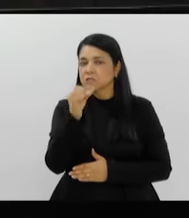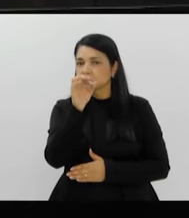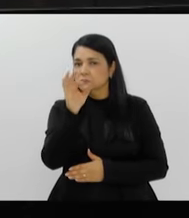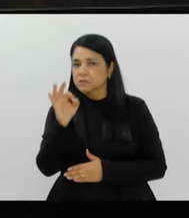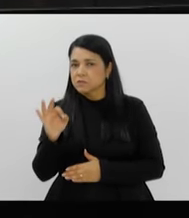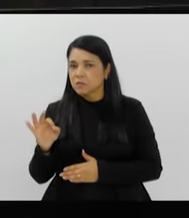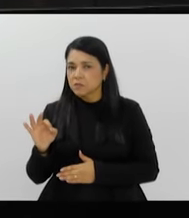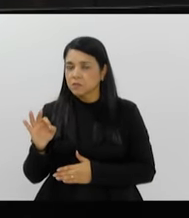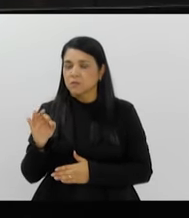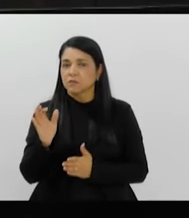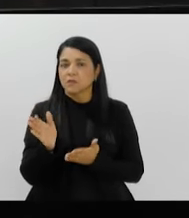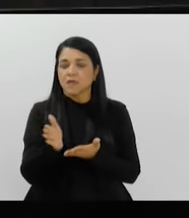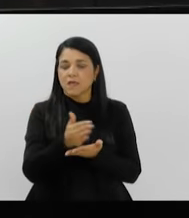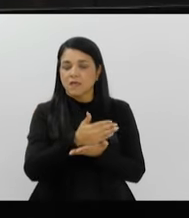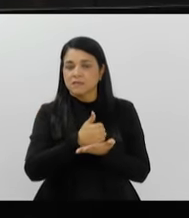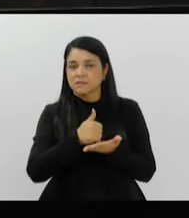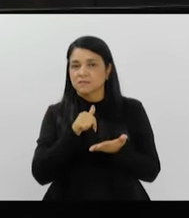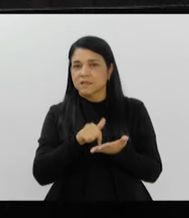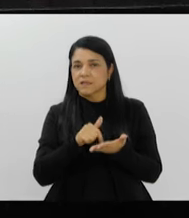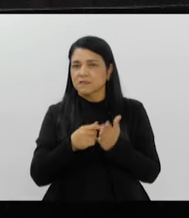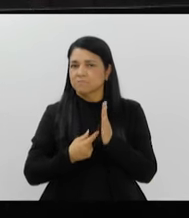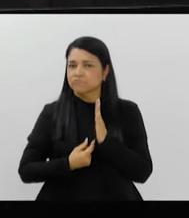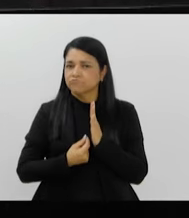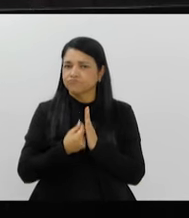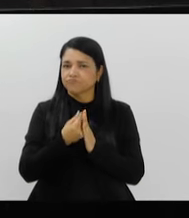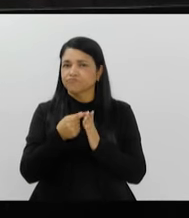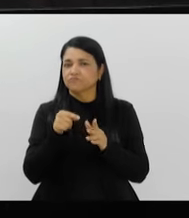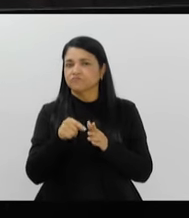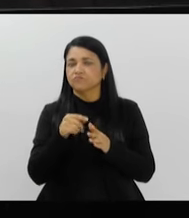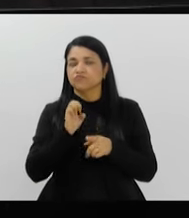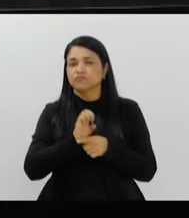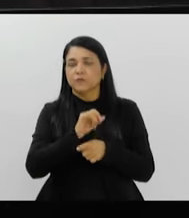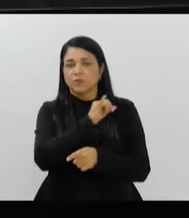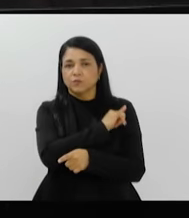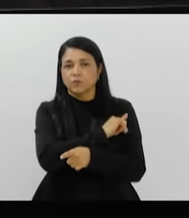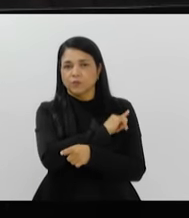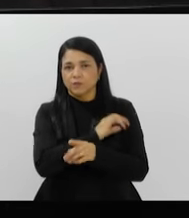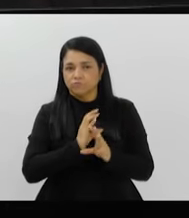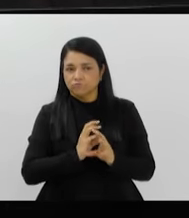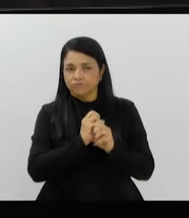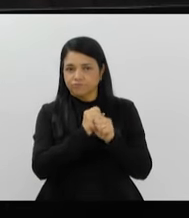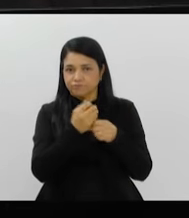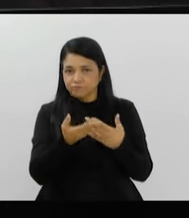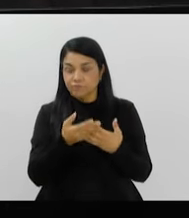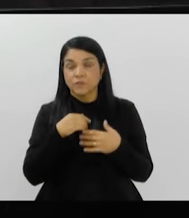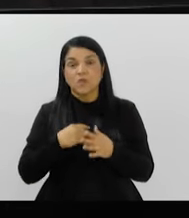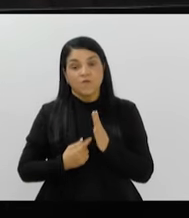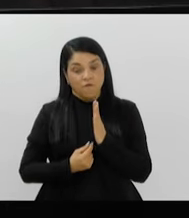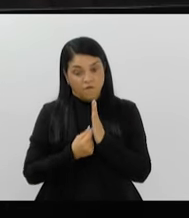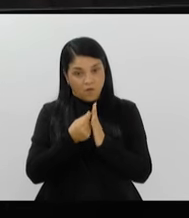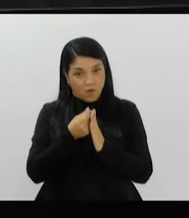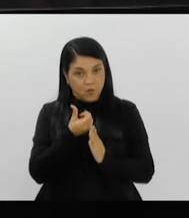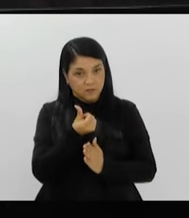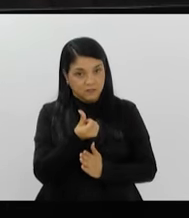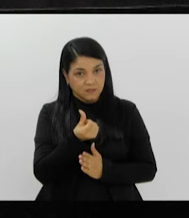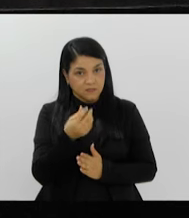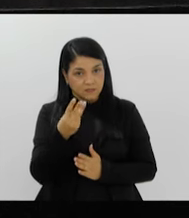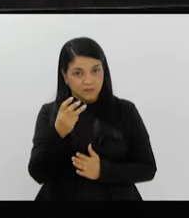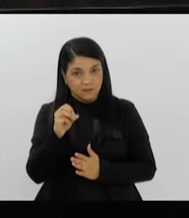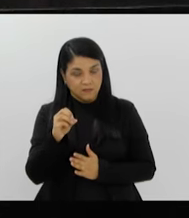0,6% da receita líquida total do estado do Rio de Janeiro. Esse valor retrata